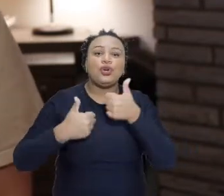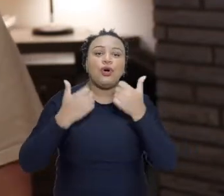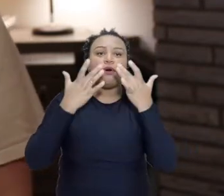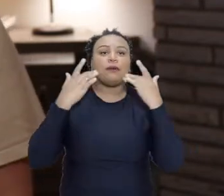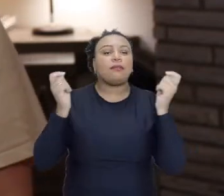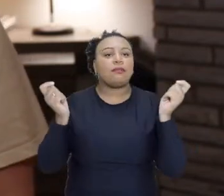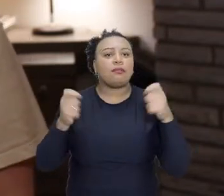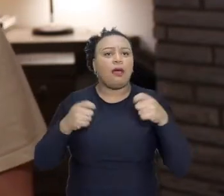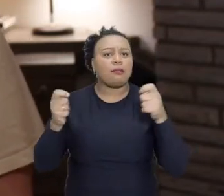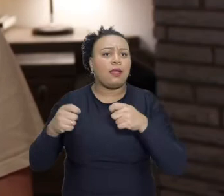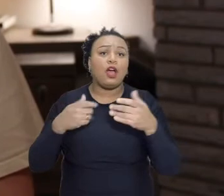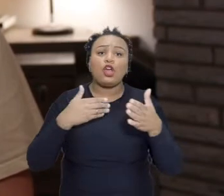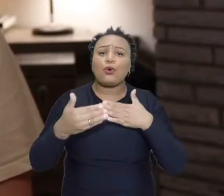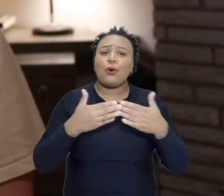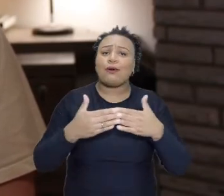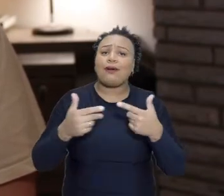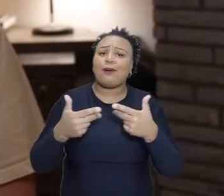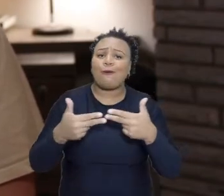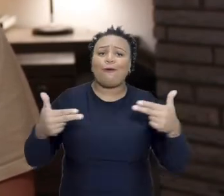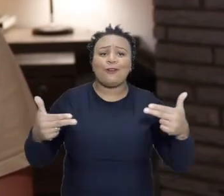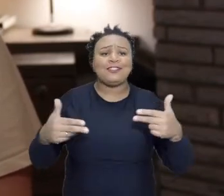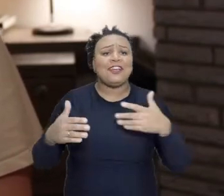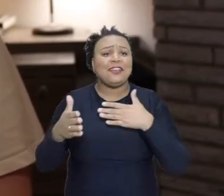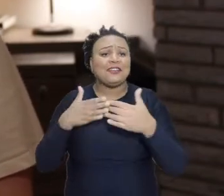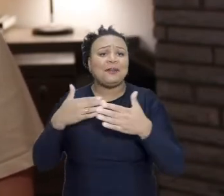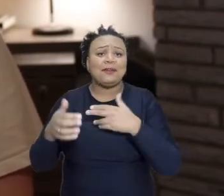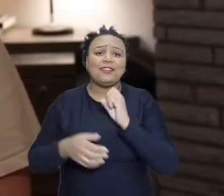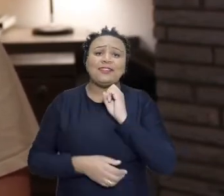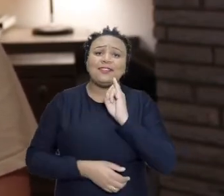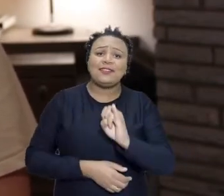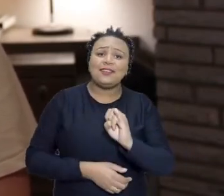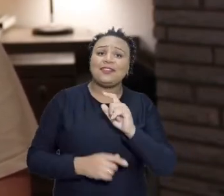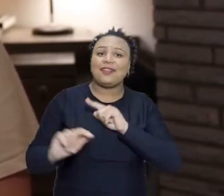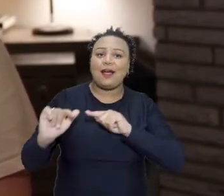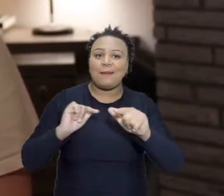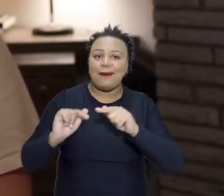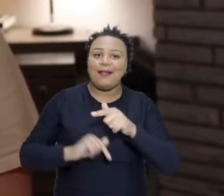em qualquer situação, independente se você trabalha